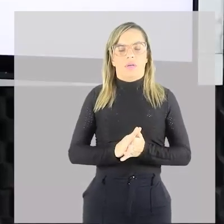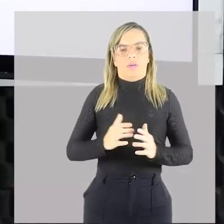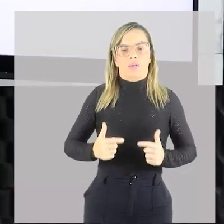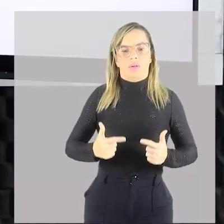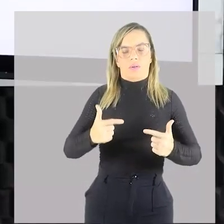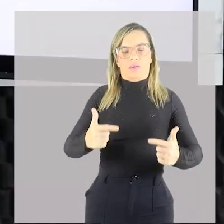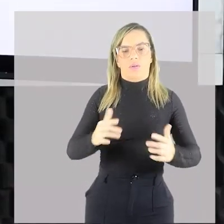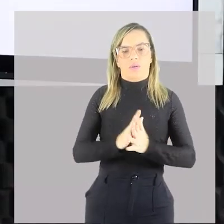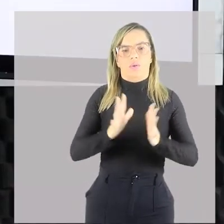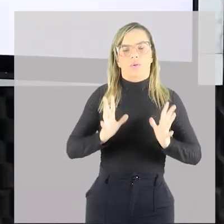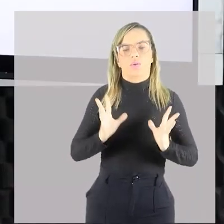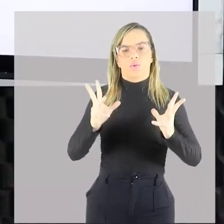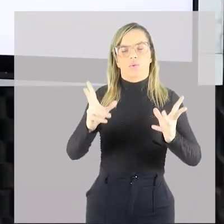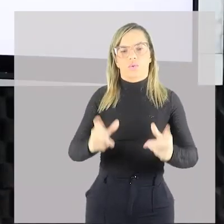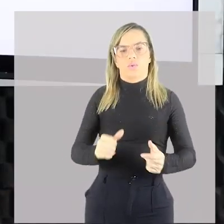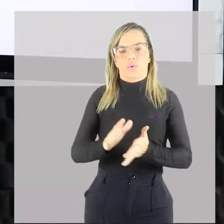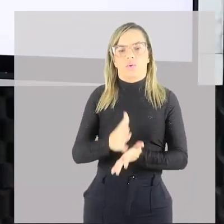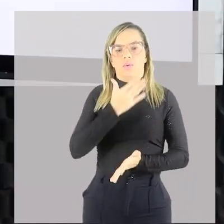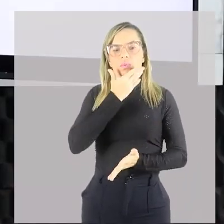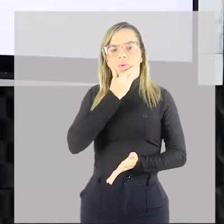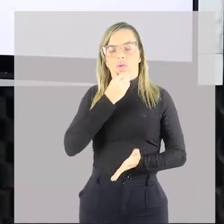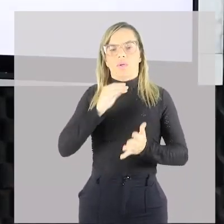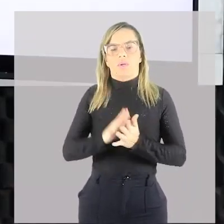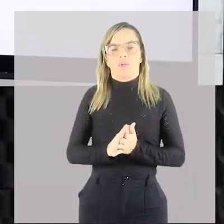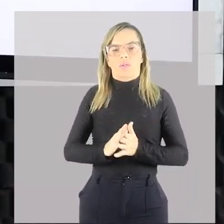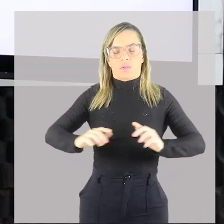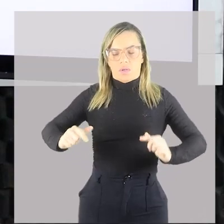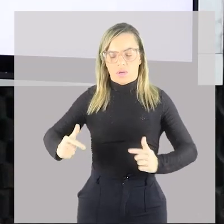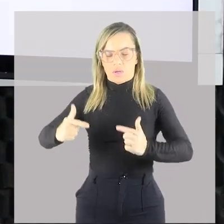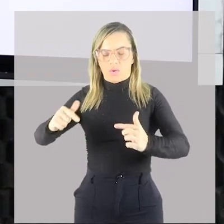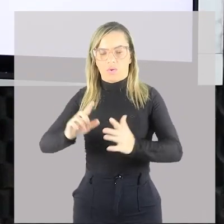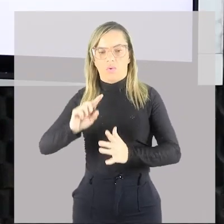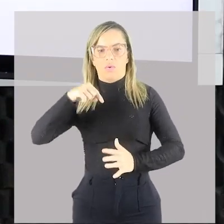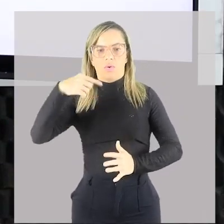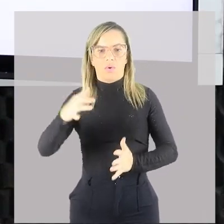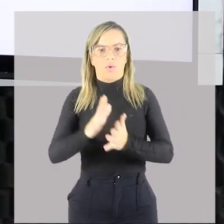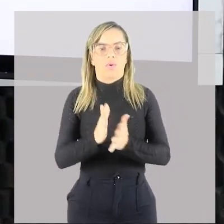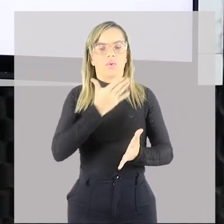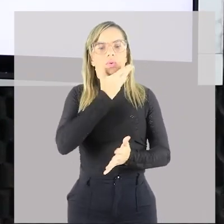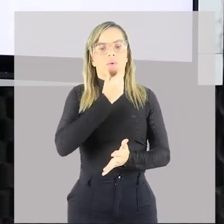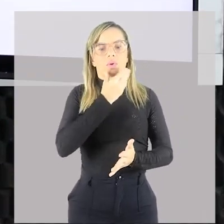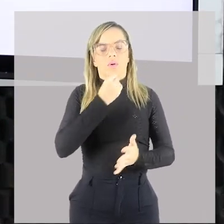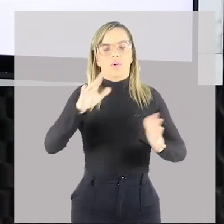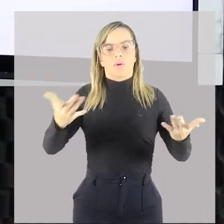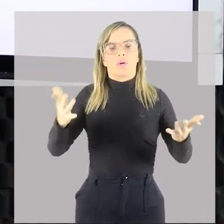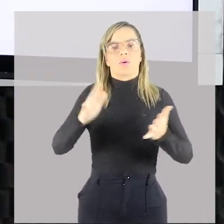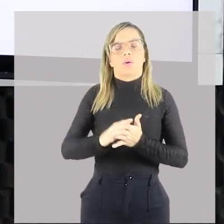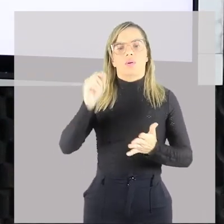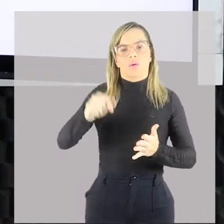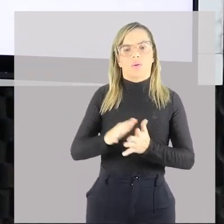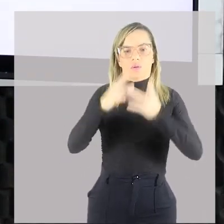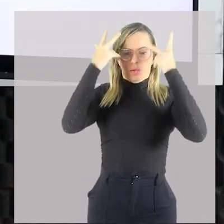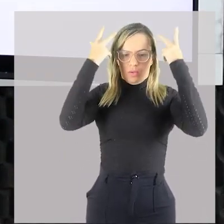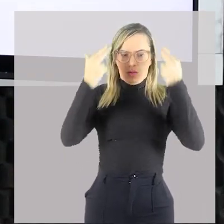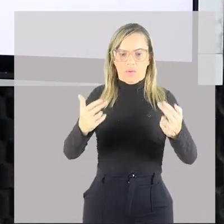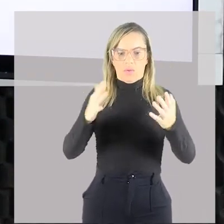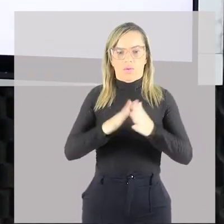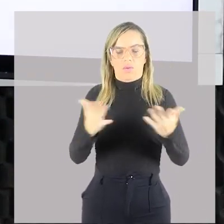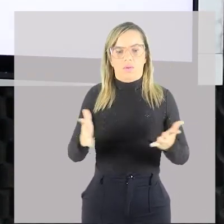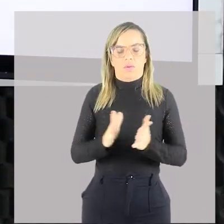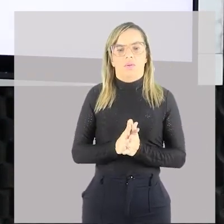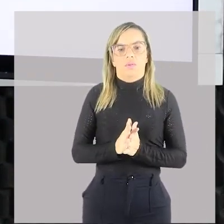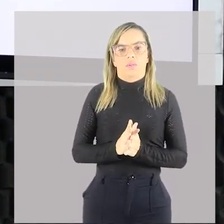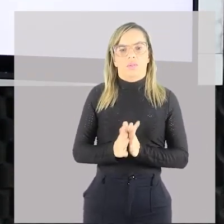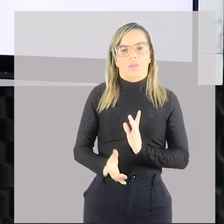de todos os homens contra todos os homens. No estado de natureza, nós vivemos nesta disputa, nesta guerra de todos contra todos.